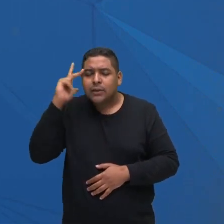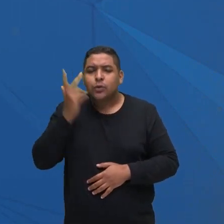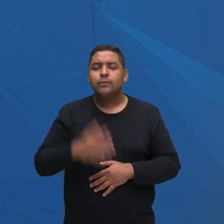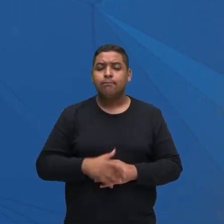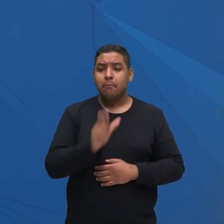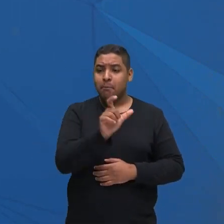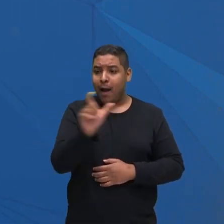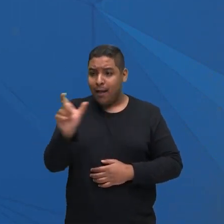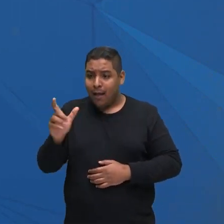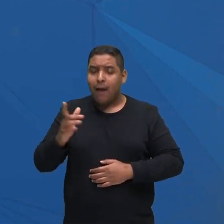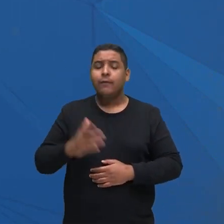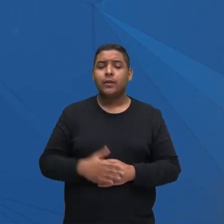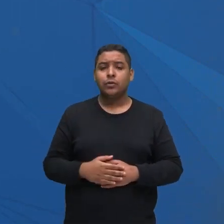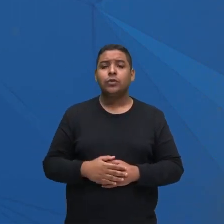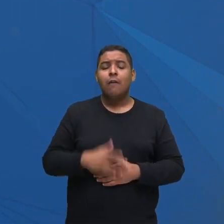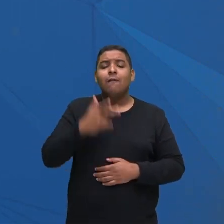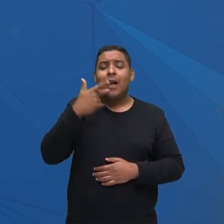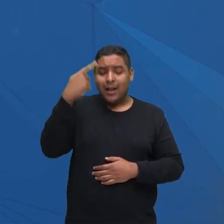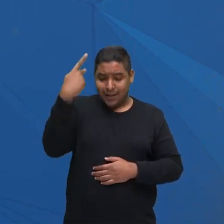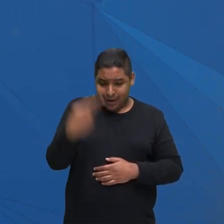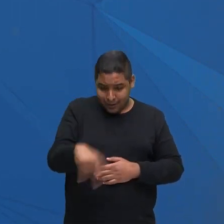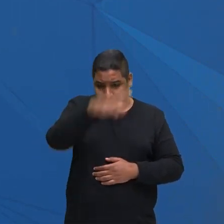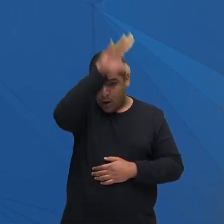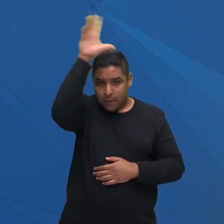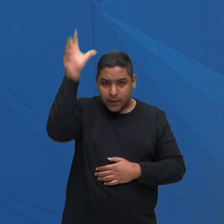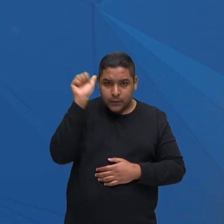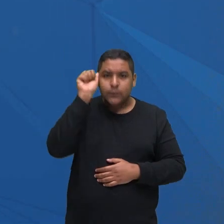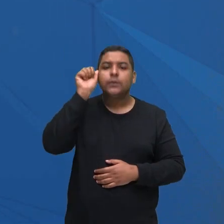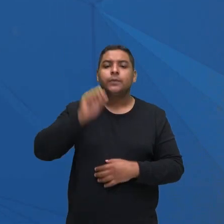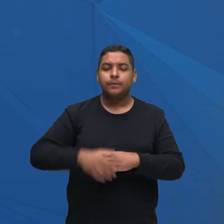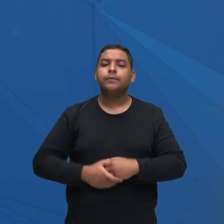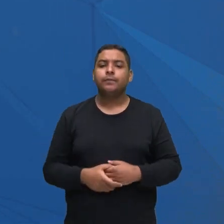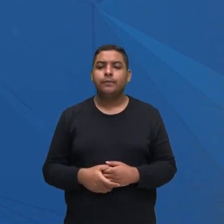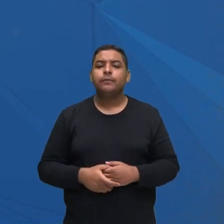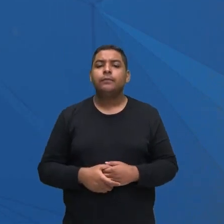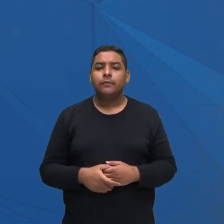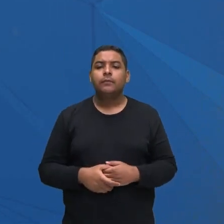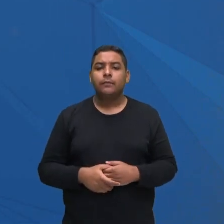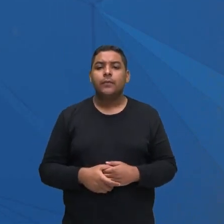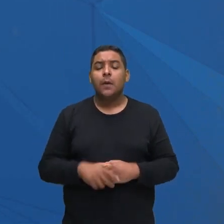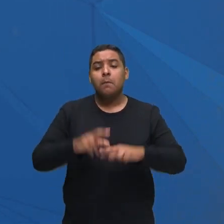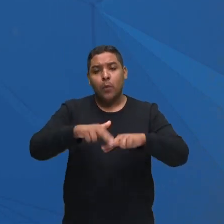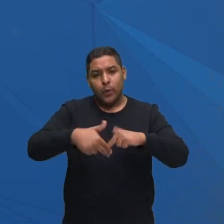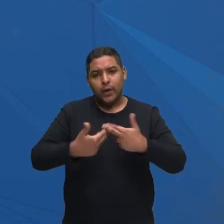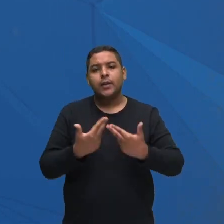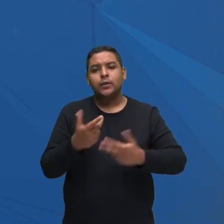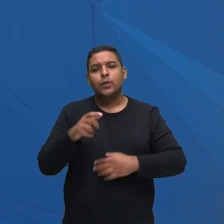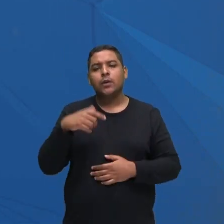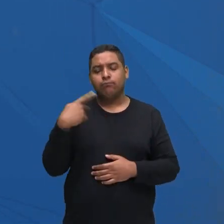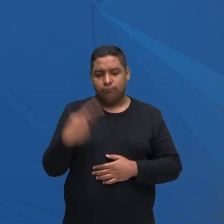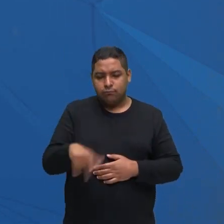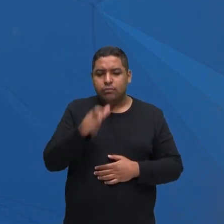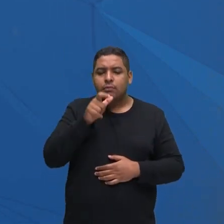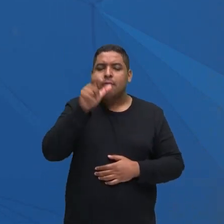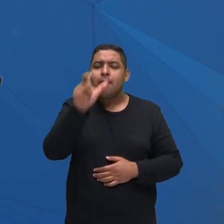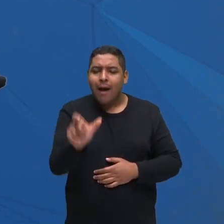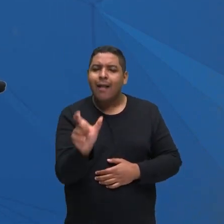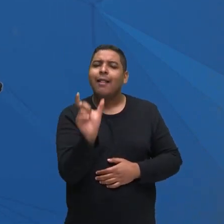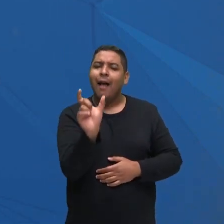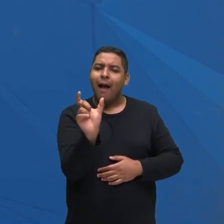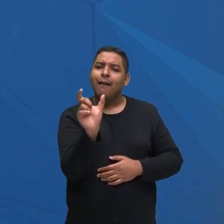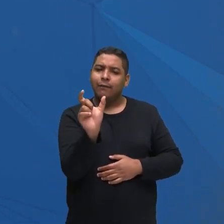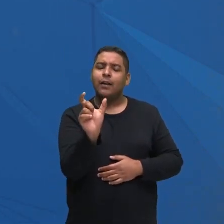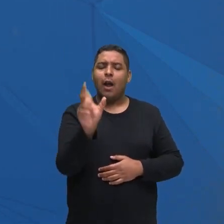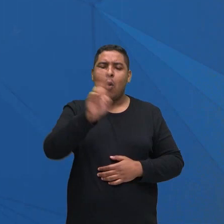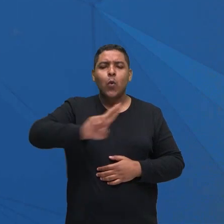faladas bastante aqui no nosso estado. E a isso a gente chama de amazonês, são palavras típicas, termos típicos, que a